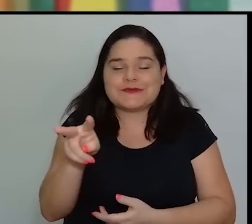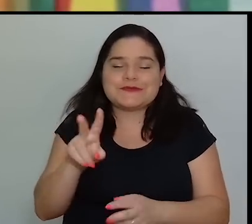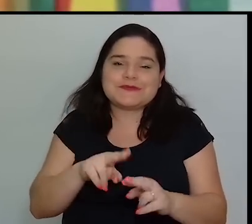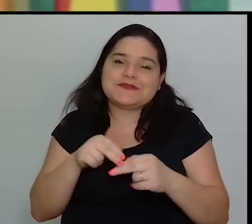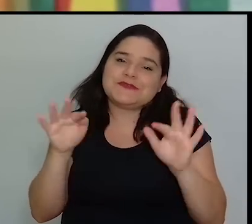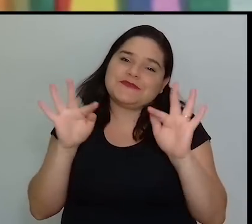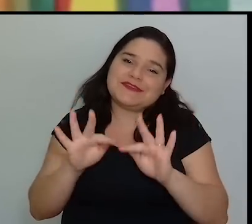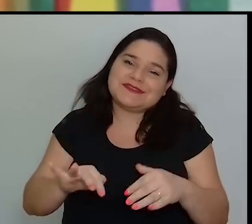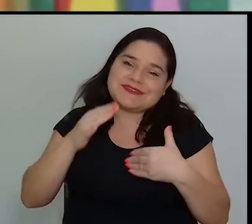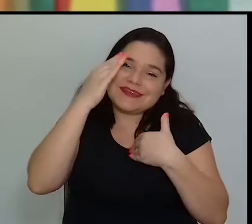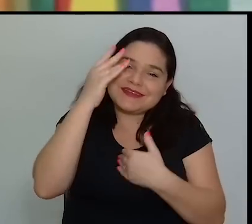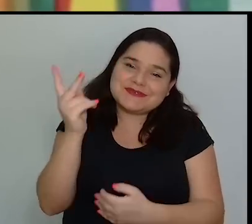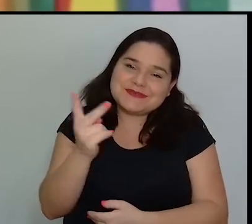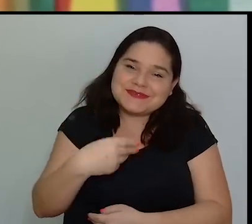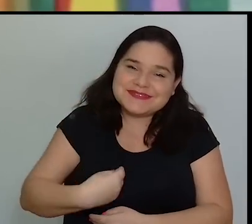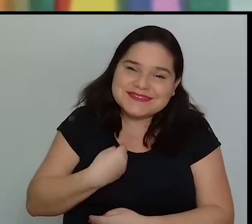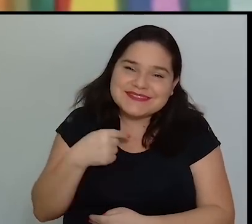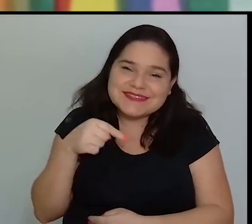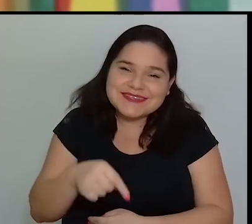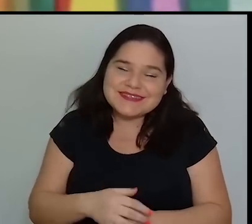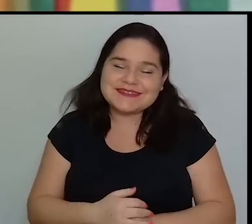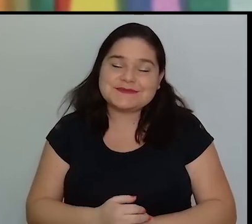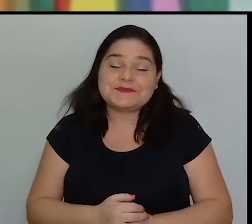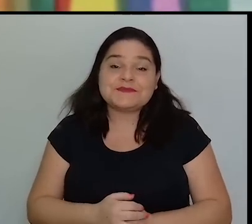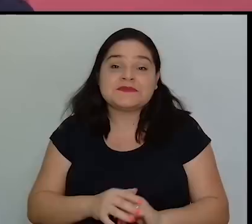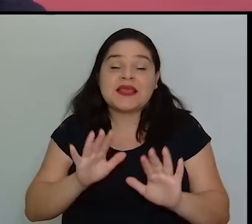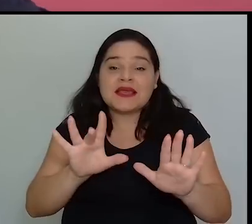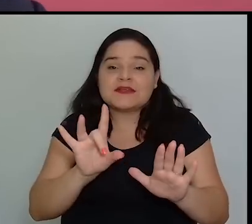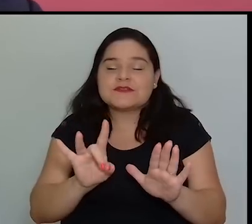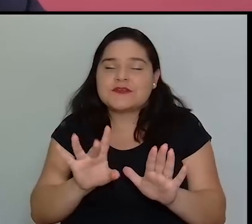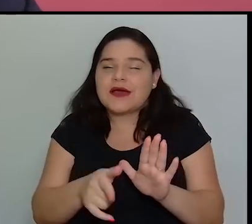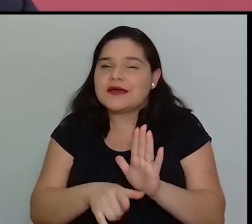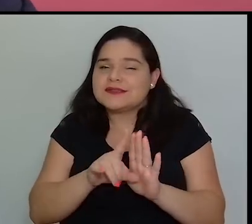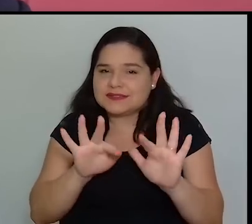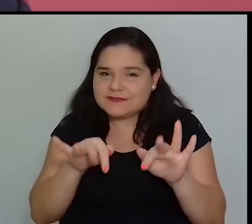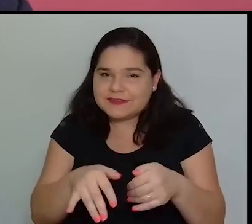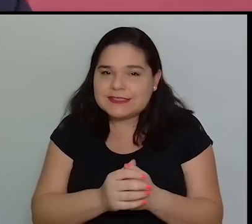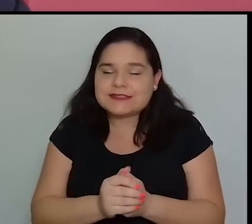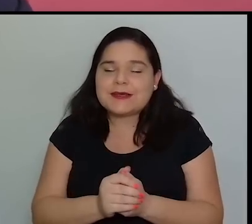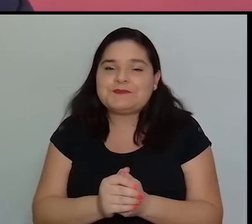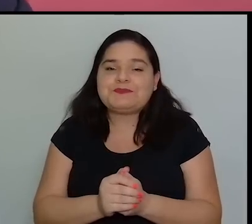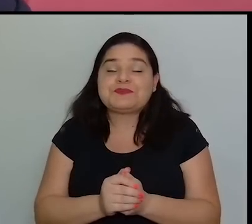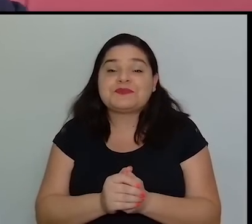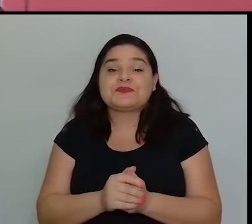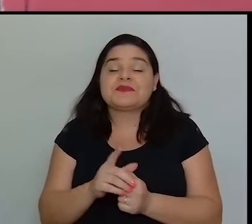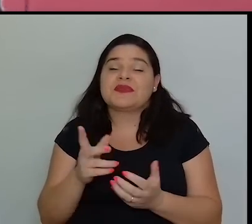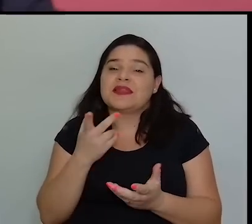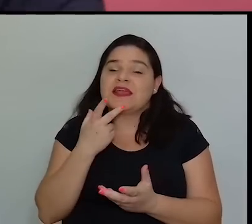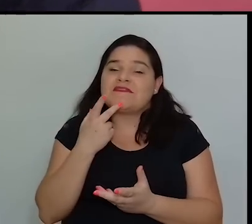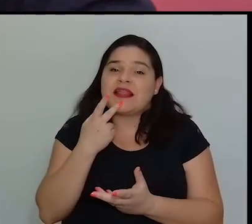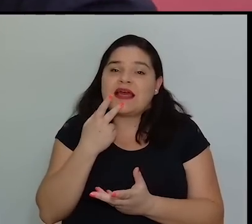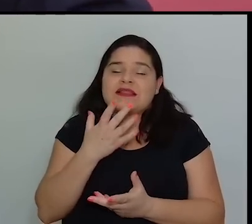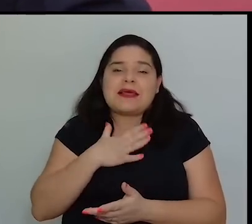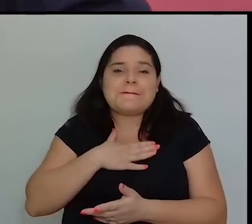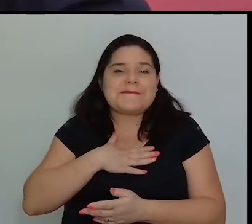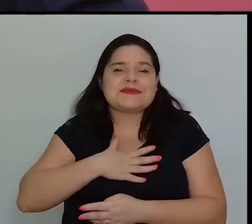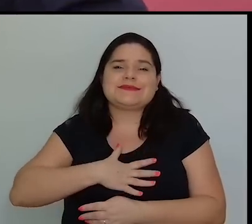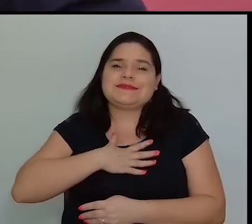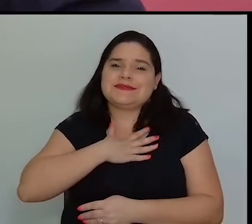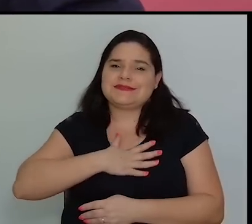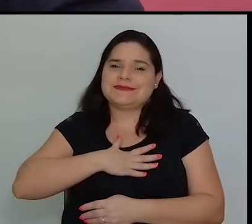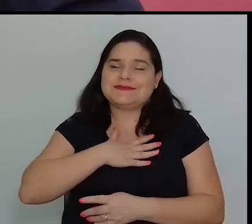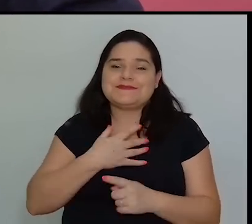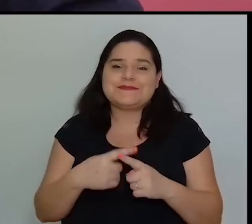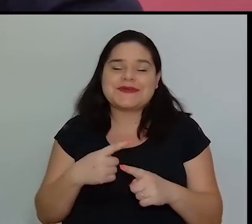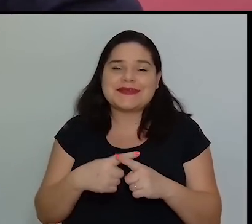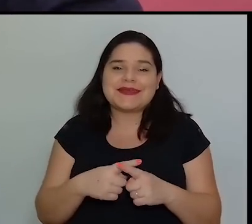e agradeço muito a presença de vocês aqui eu só queria falar antes do rato fechar aqui da minha satisfação Porque